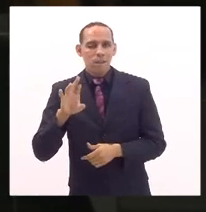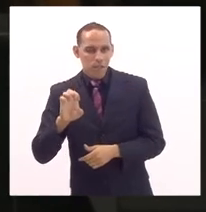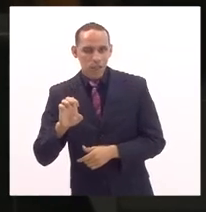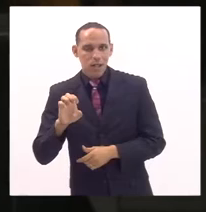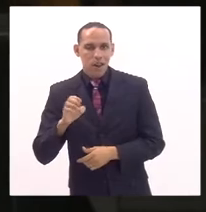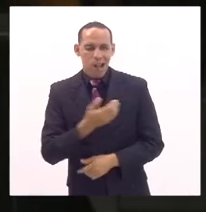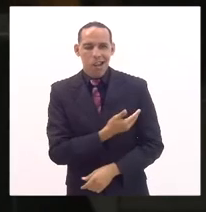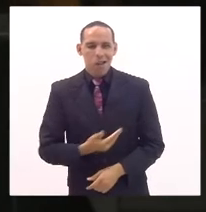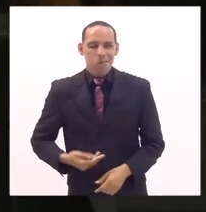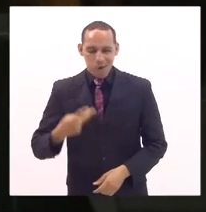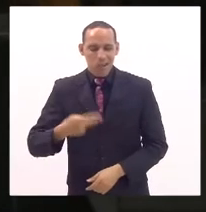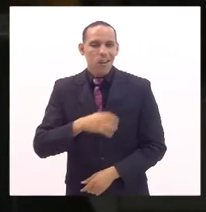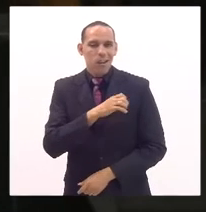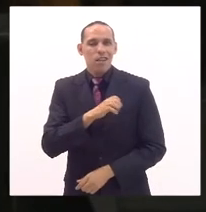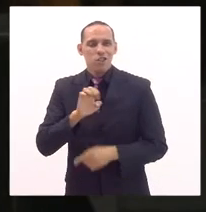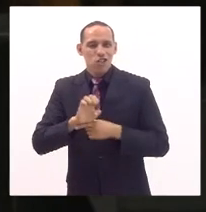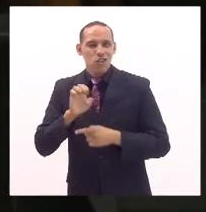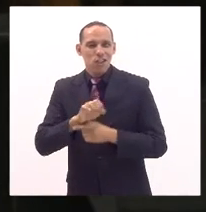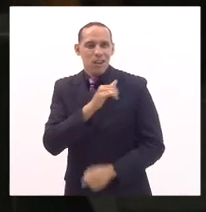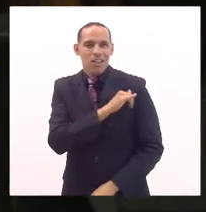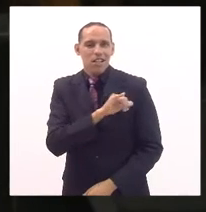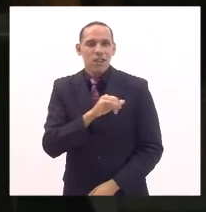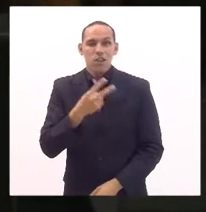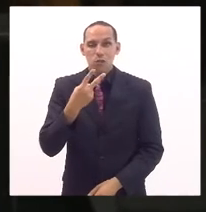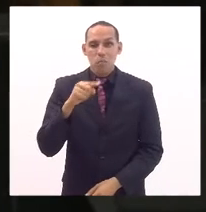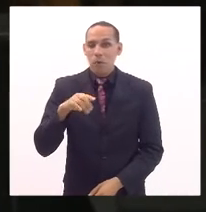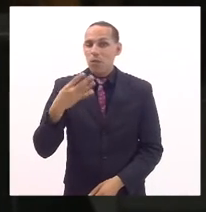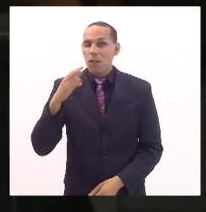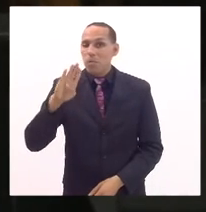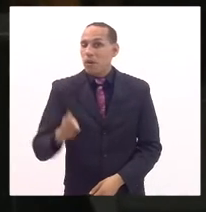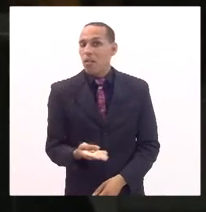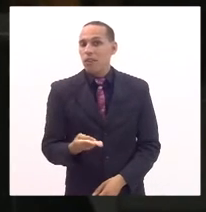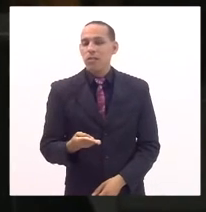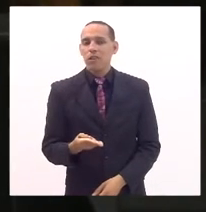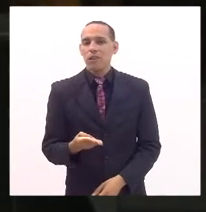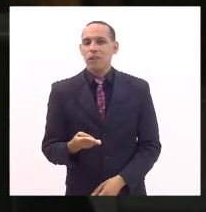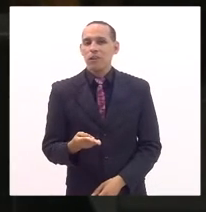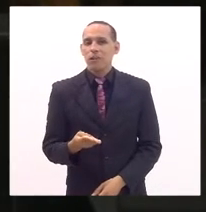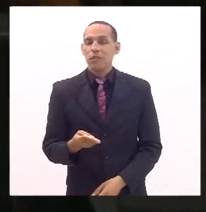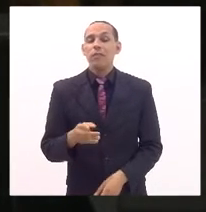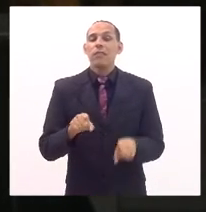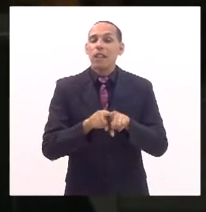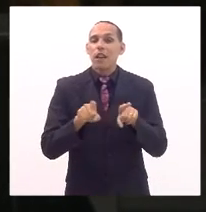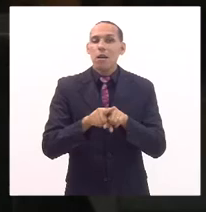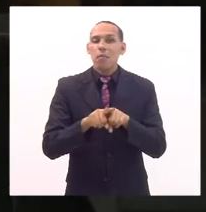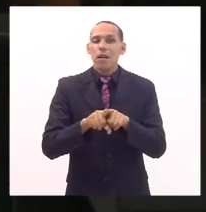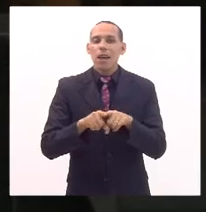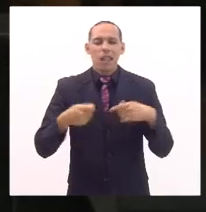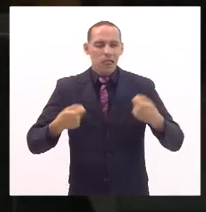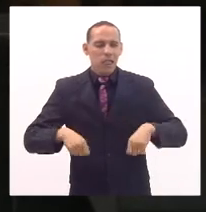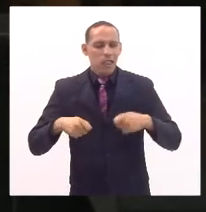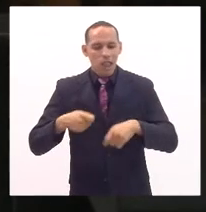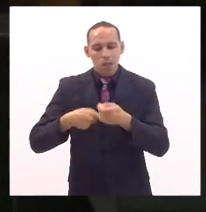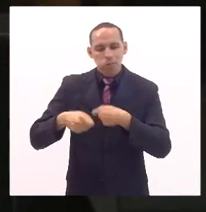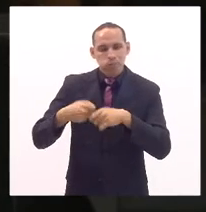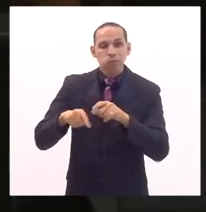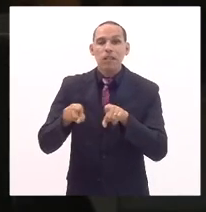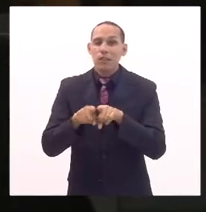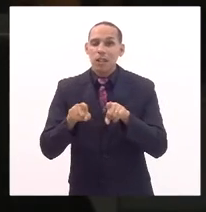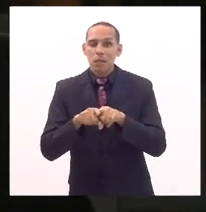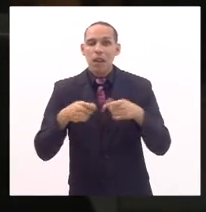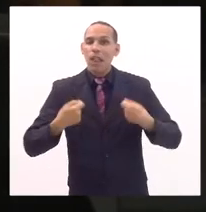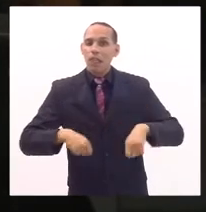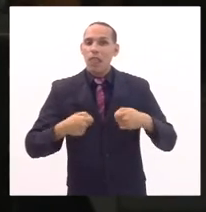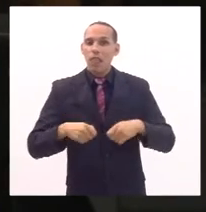4 bilhões é lindo demandas administrativas e judiciais